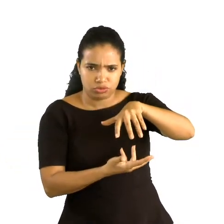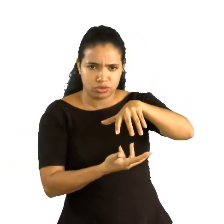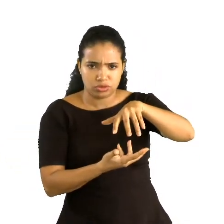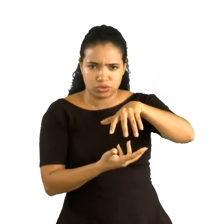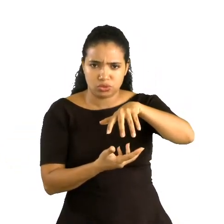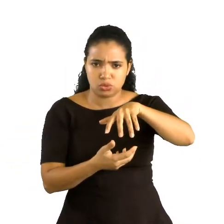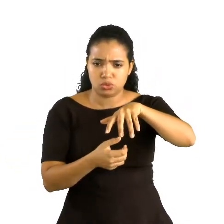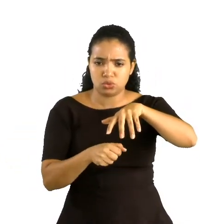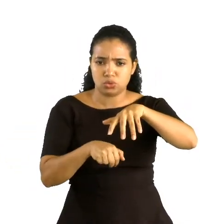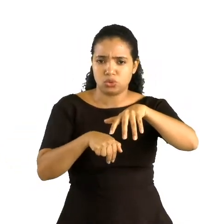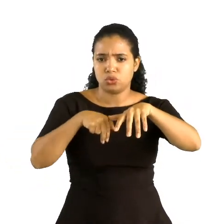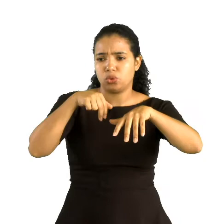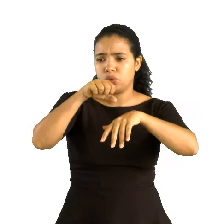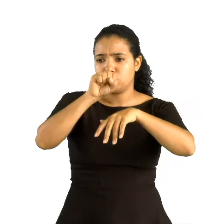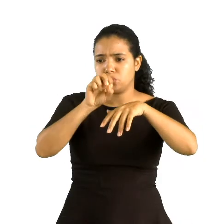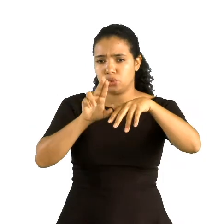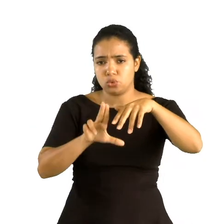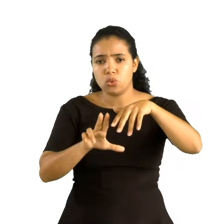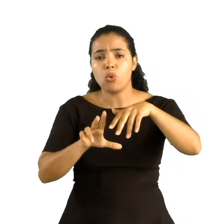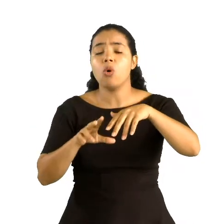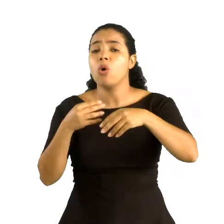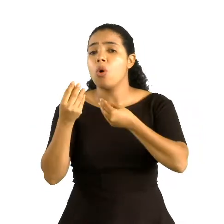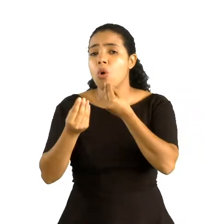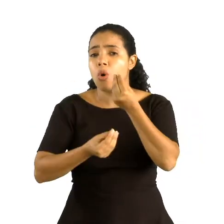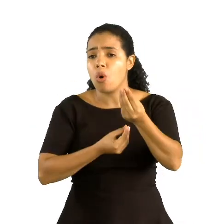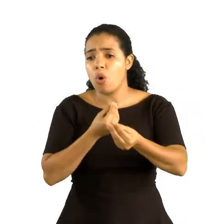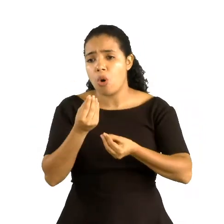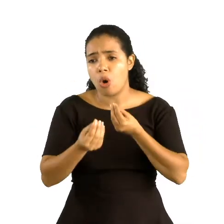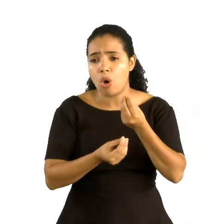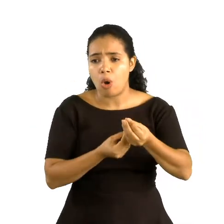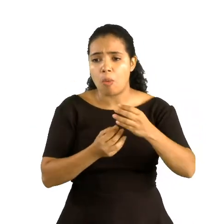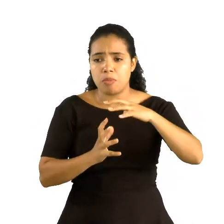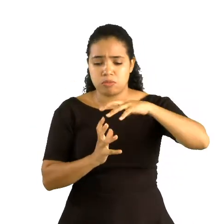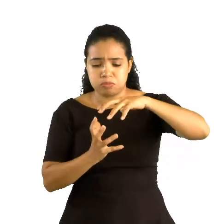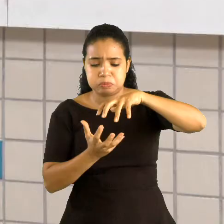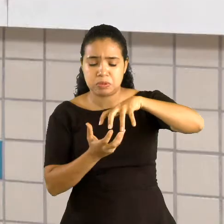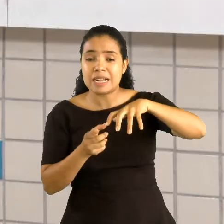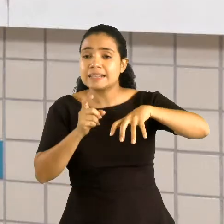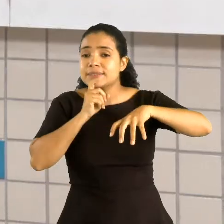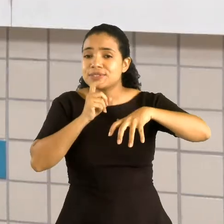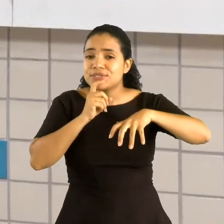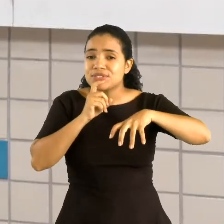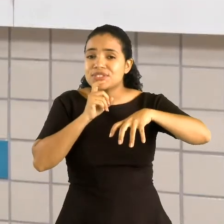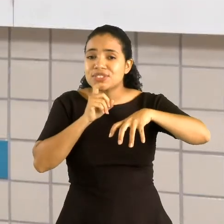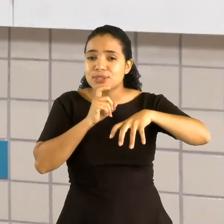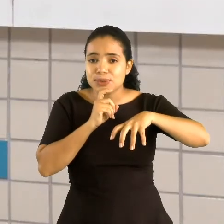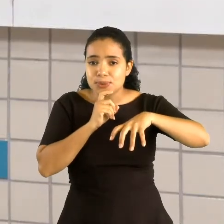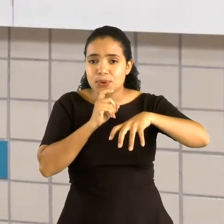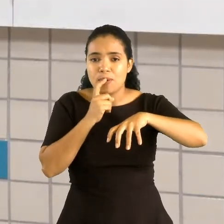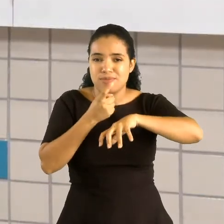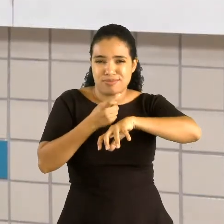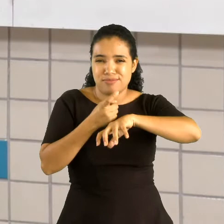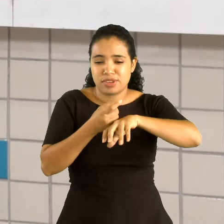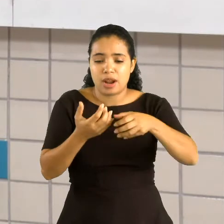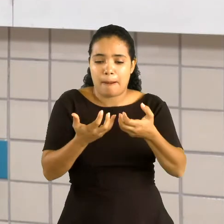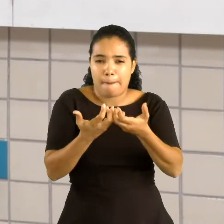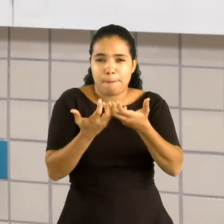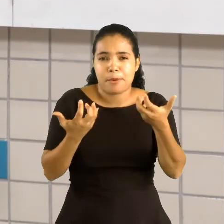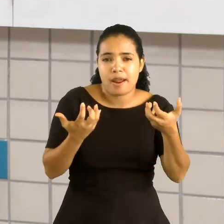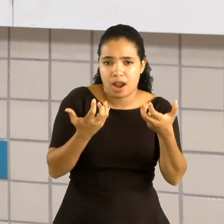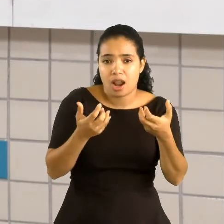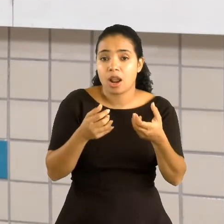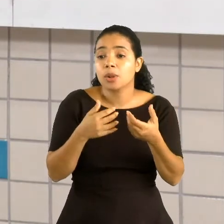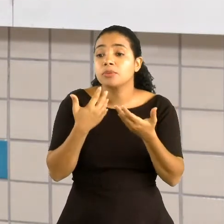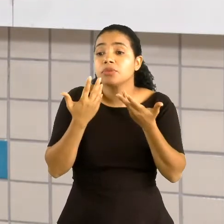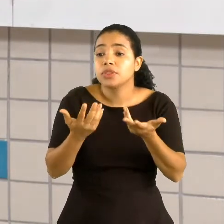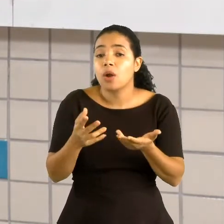Polo Sul? Vamos lembrar da formação do gelo, das formações das camadas de gelo? Então, quando acontece esse tipo de formação de